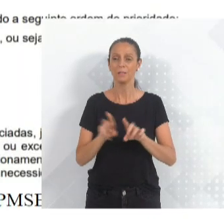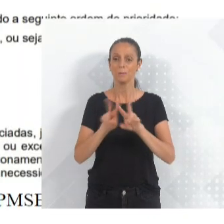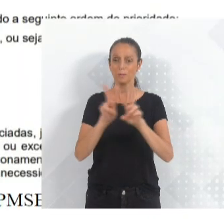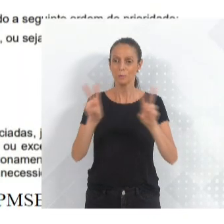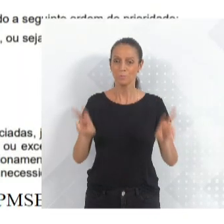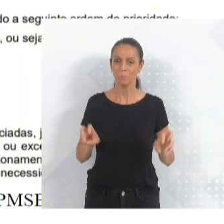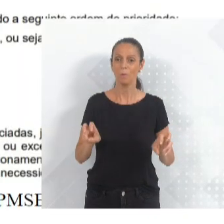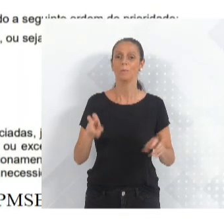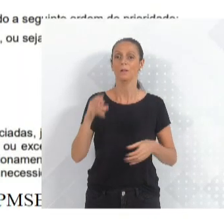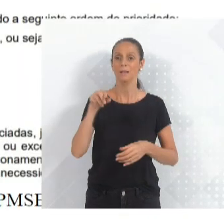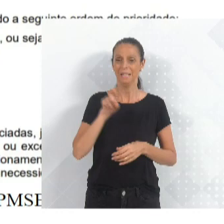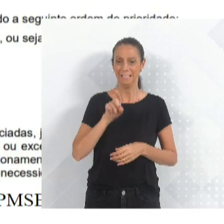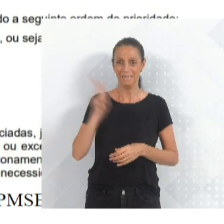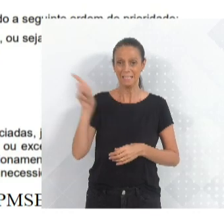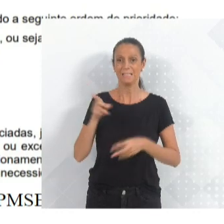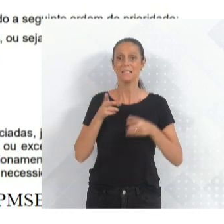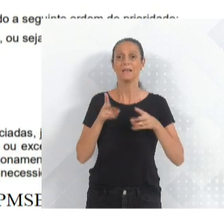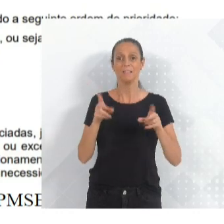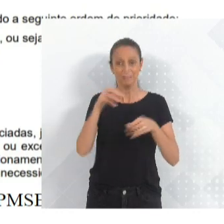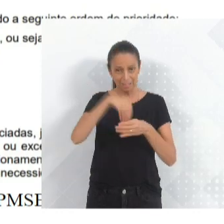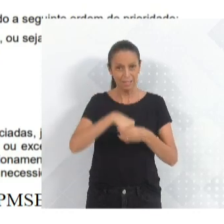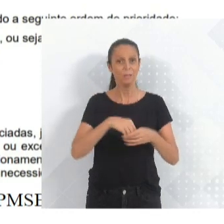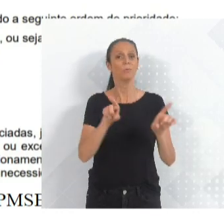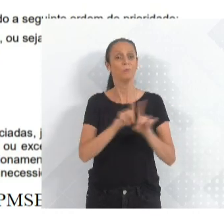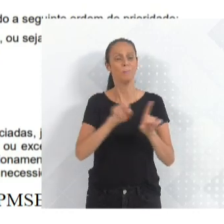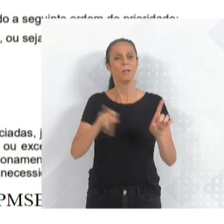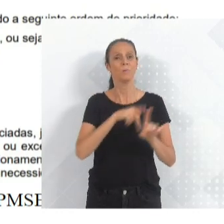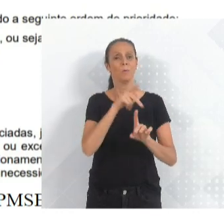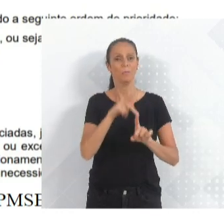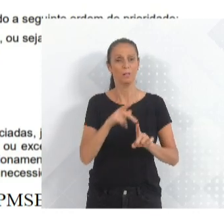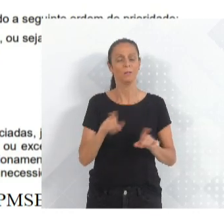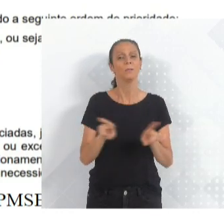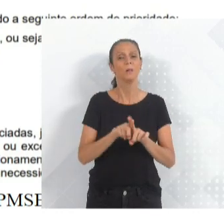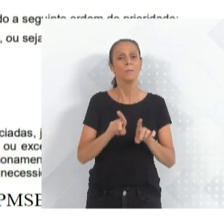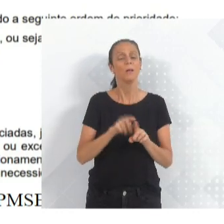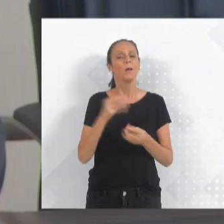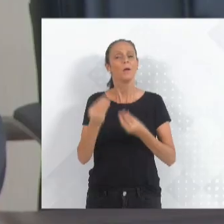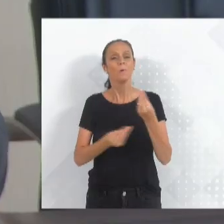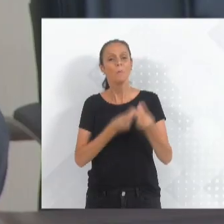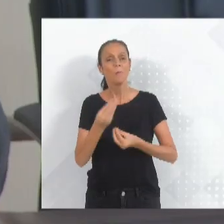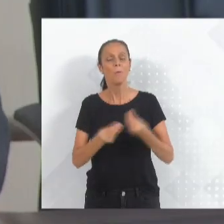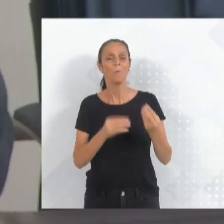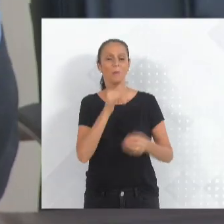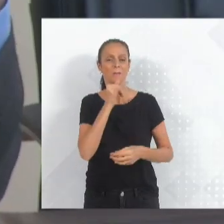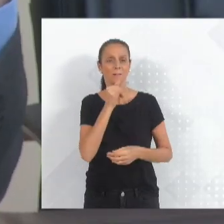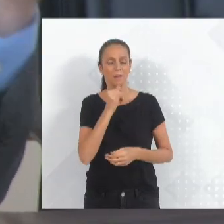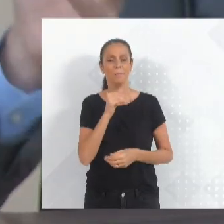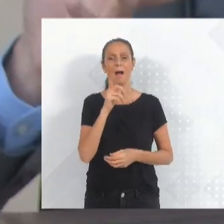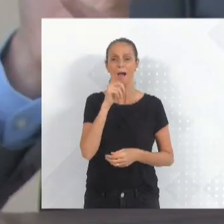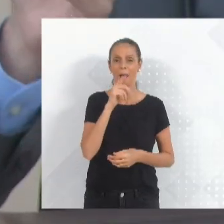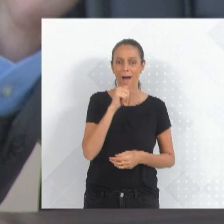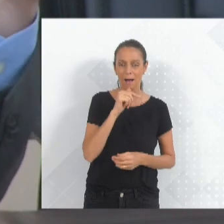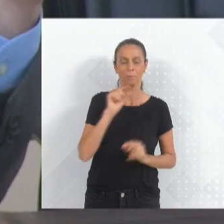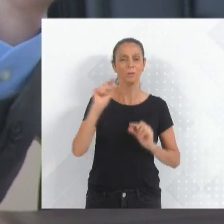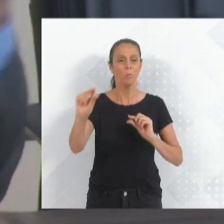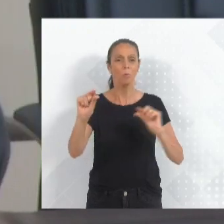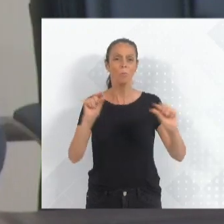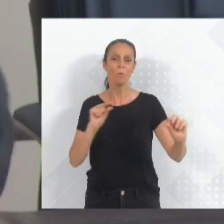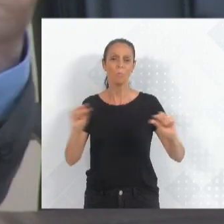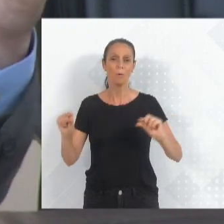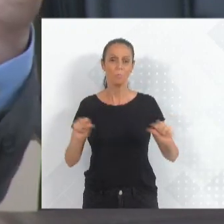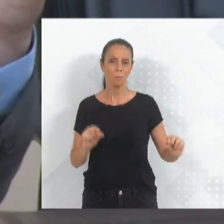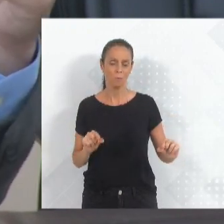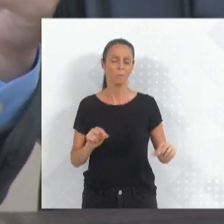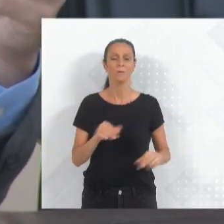consta isso lá no plano. Implementação de rodízio de abastecimento de água. É mais ou menos hoje o que a gente faz quando